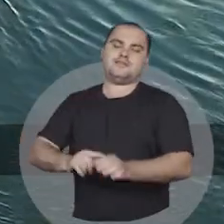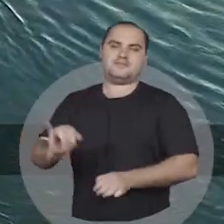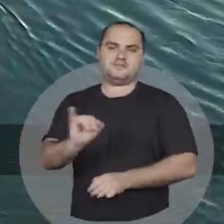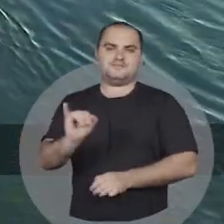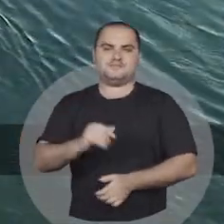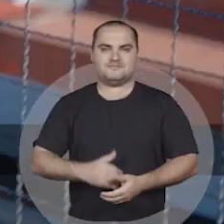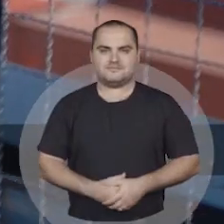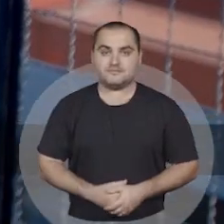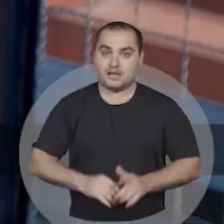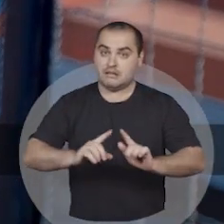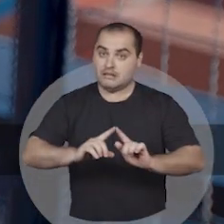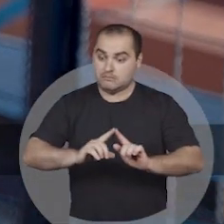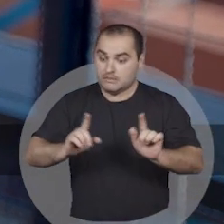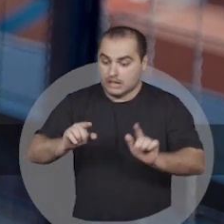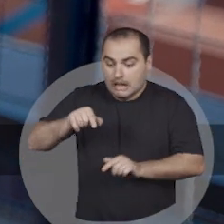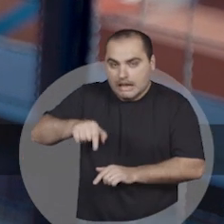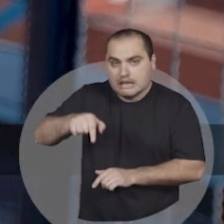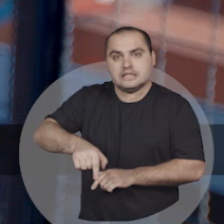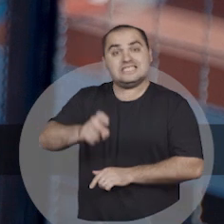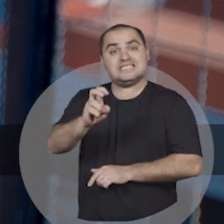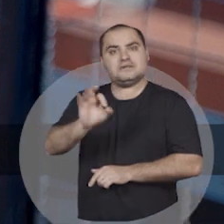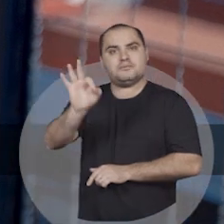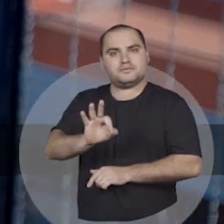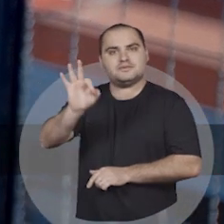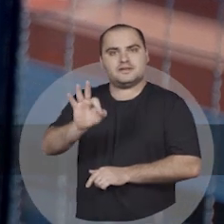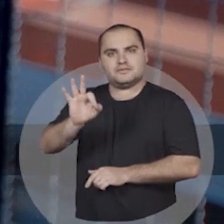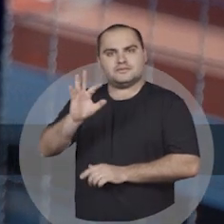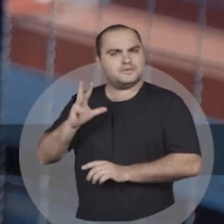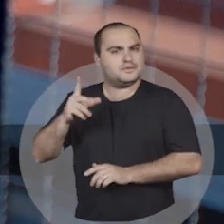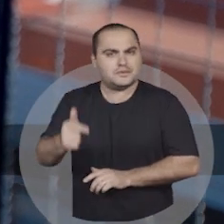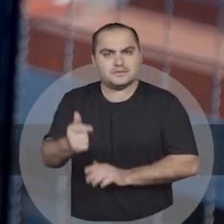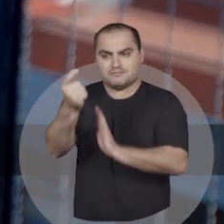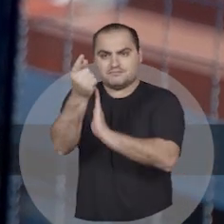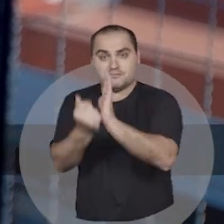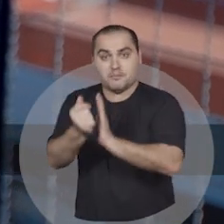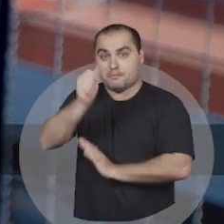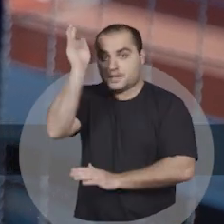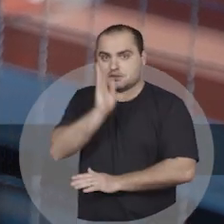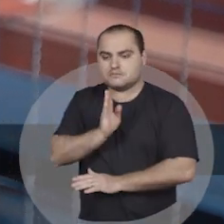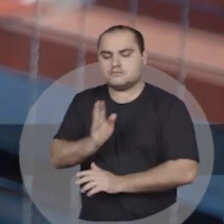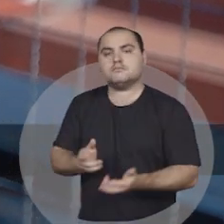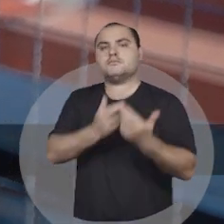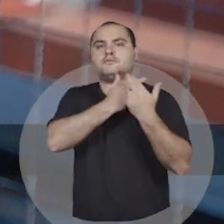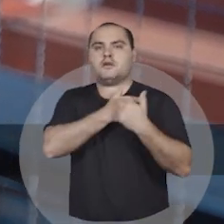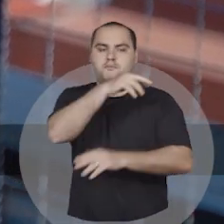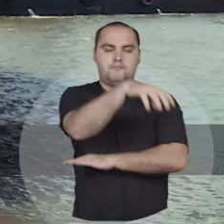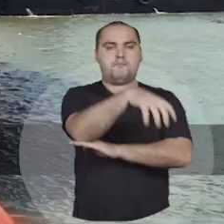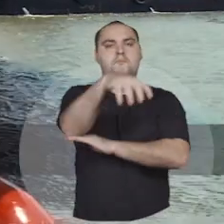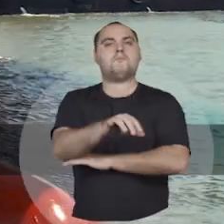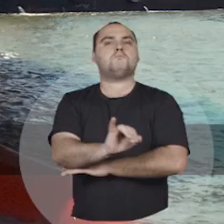cidade. Mais de 5% da balança comercial do Brasil passa pelo porto de